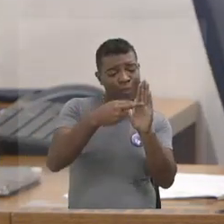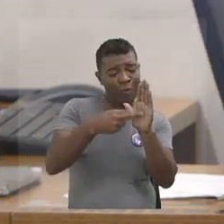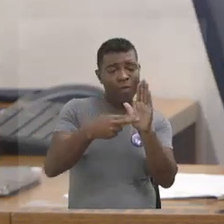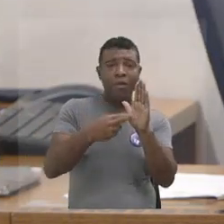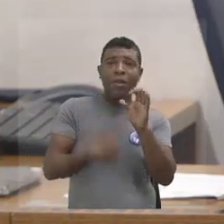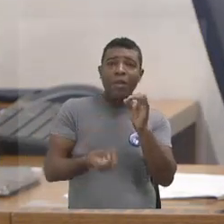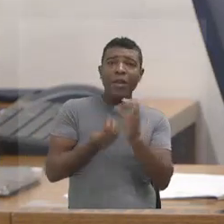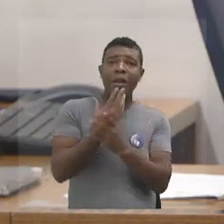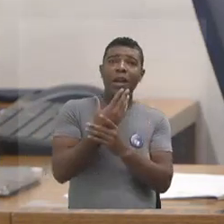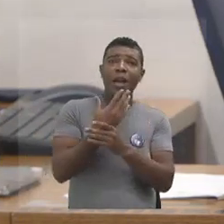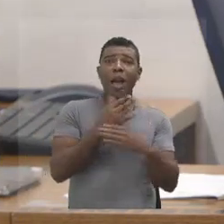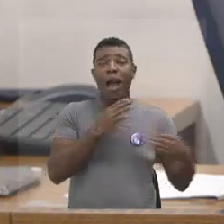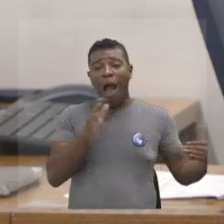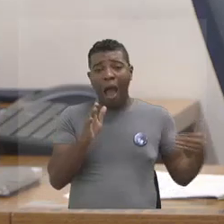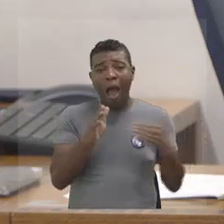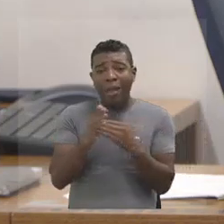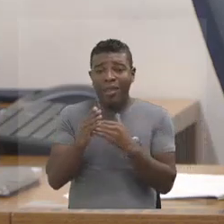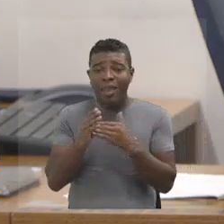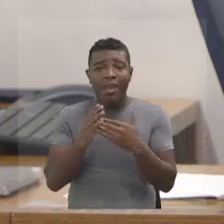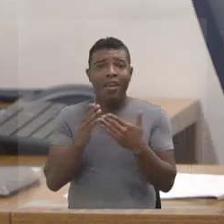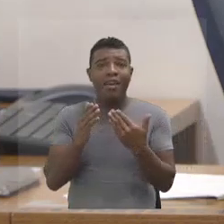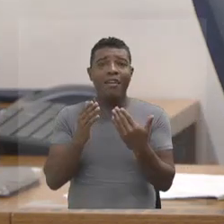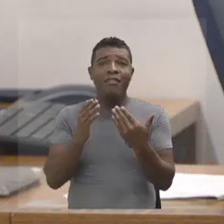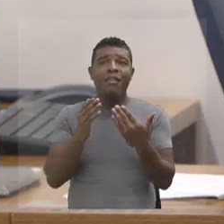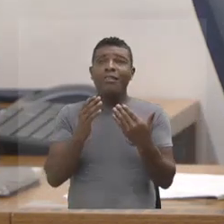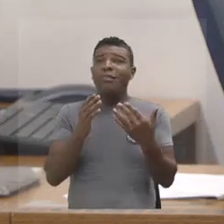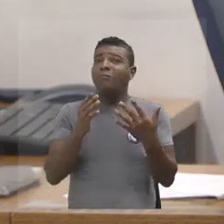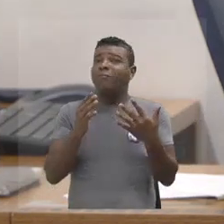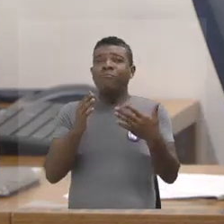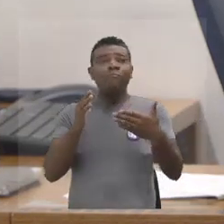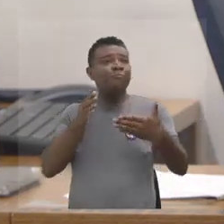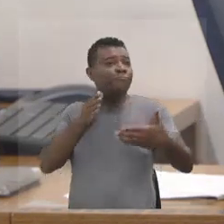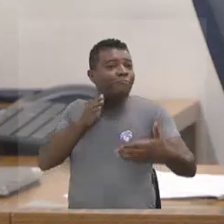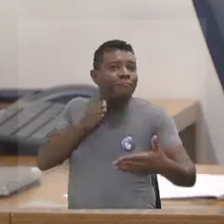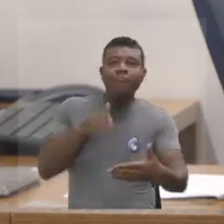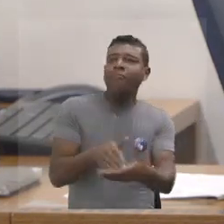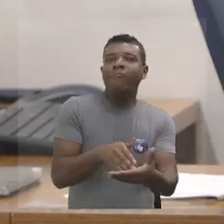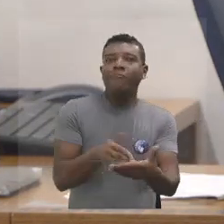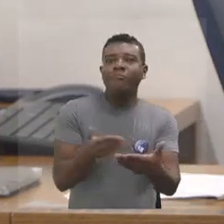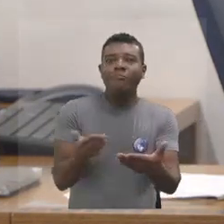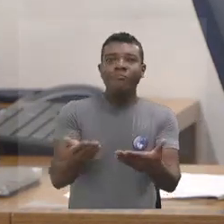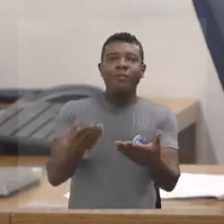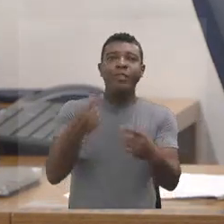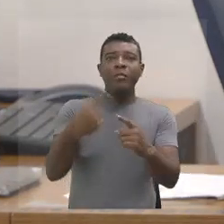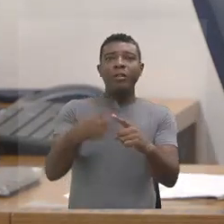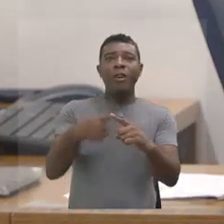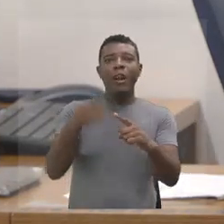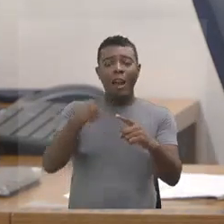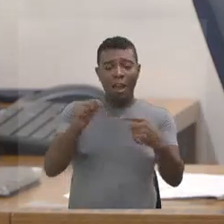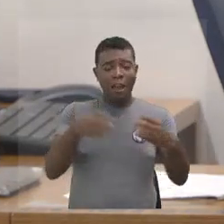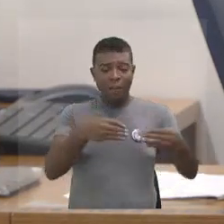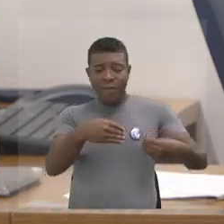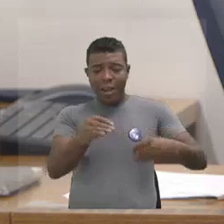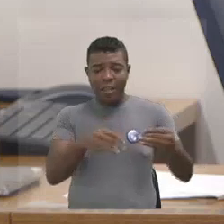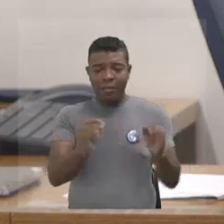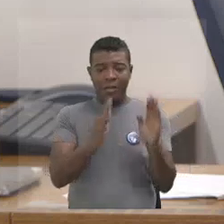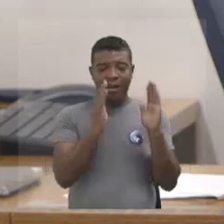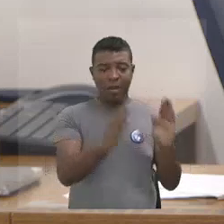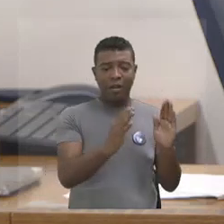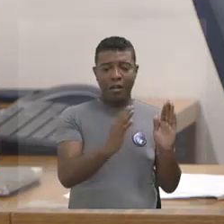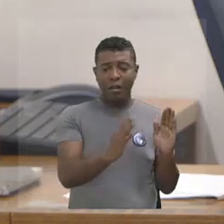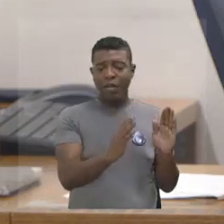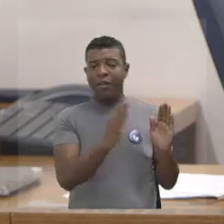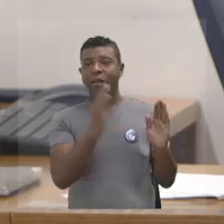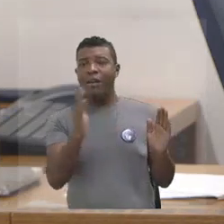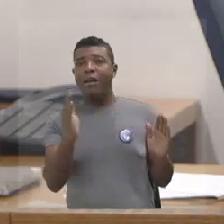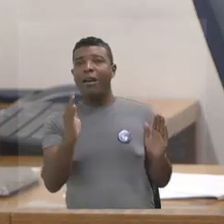até chegar no limite da gente ver uma situação vergonhosa da flexibilização do prazo final né Para Deus comissionamento Então